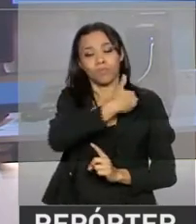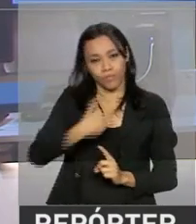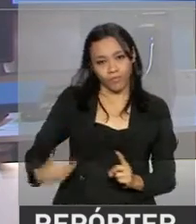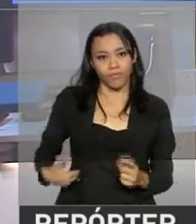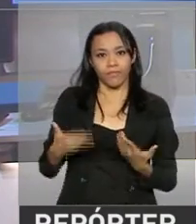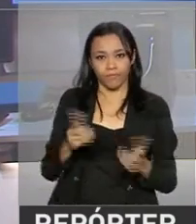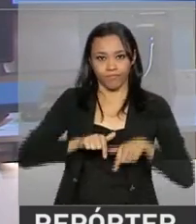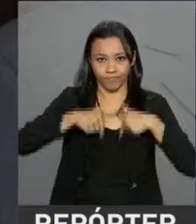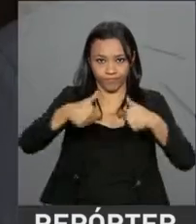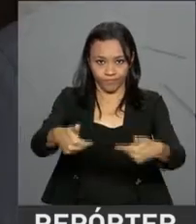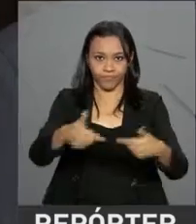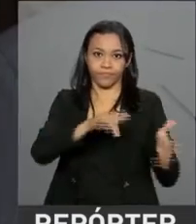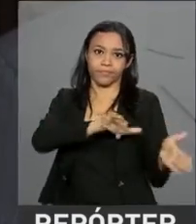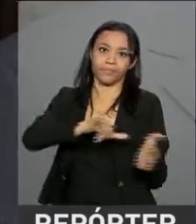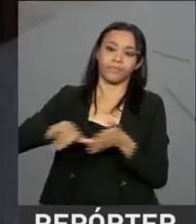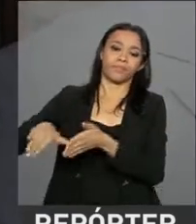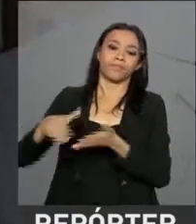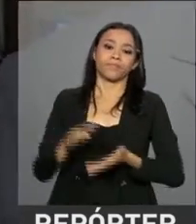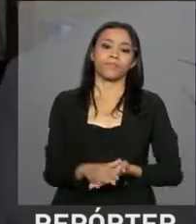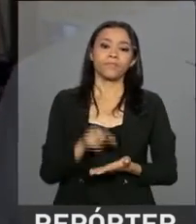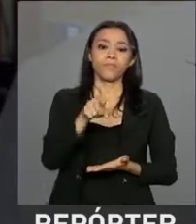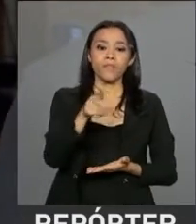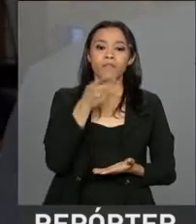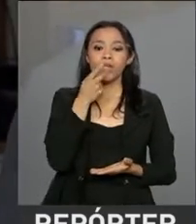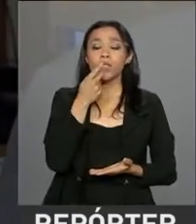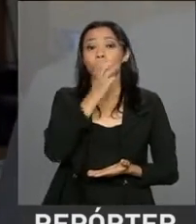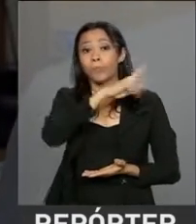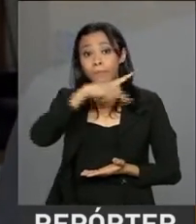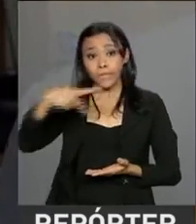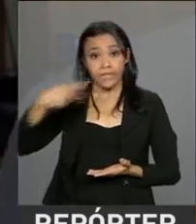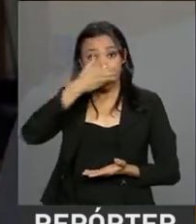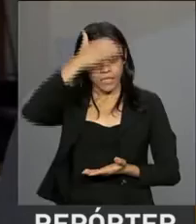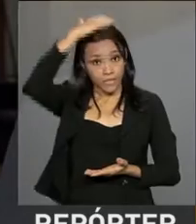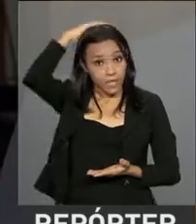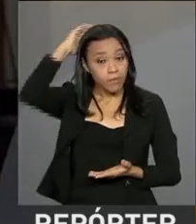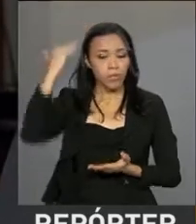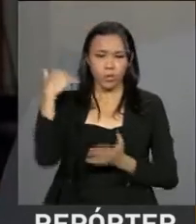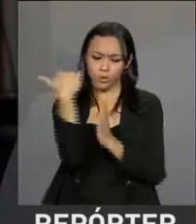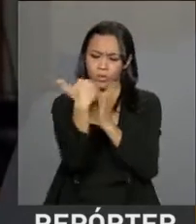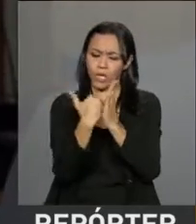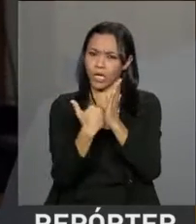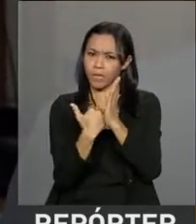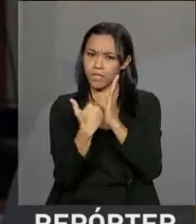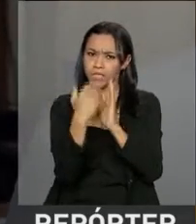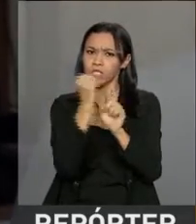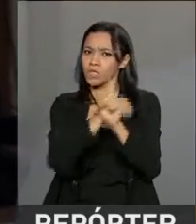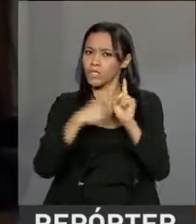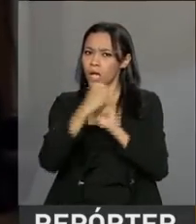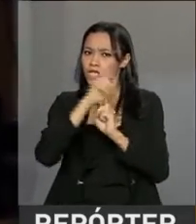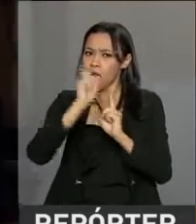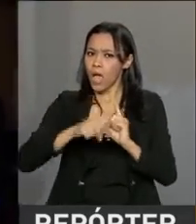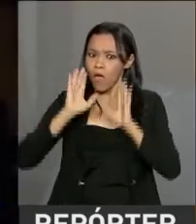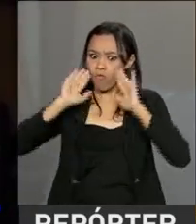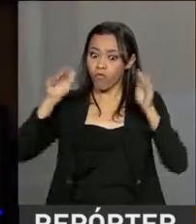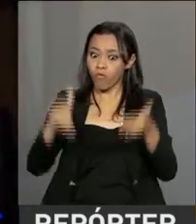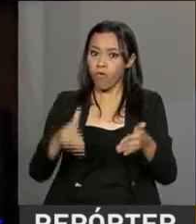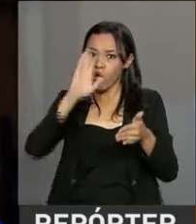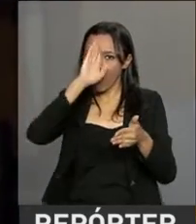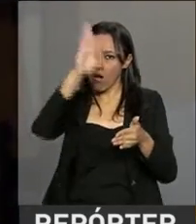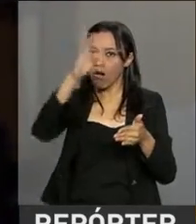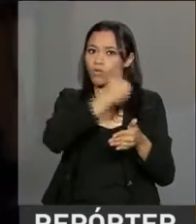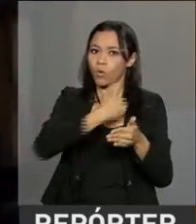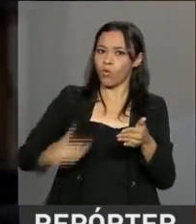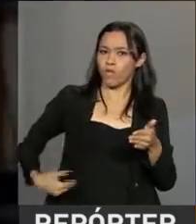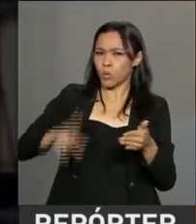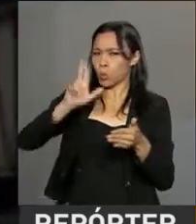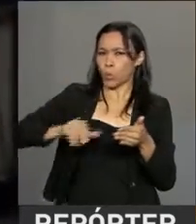governo. O presidente Temer disse que os programas sociais seriam uma prioridade do governo. Nunca falou em acabar com todos